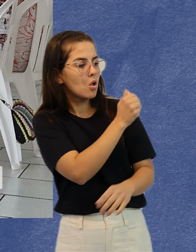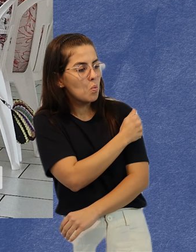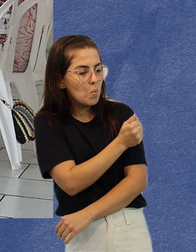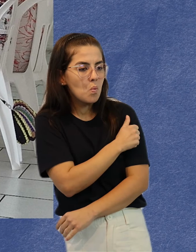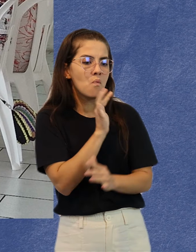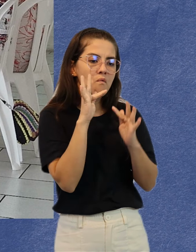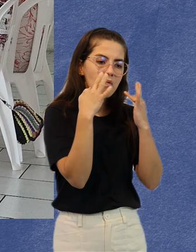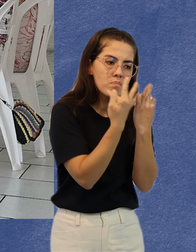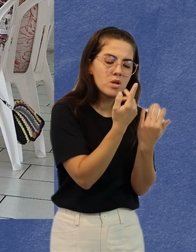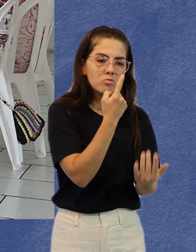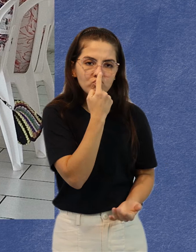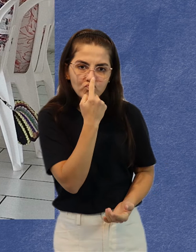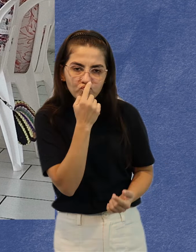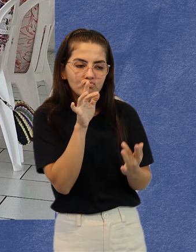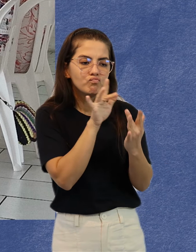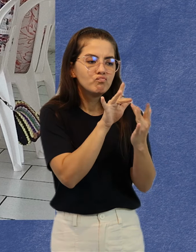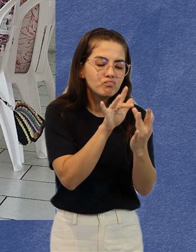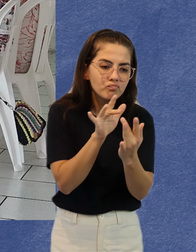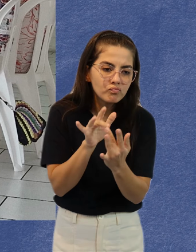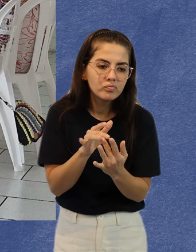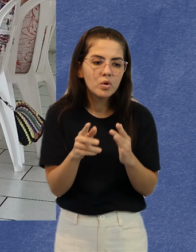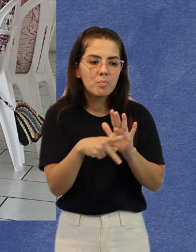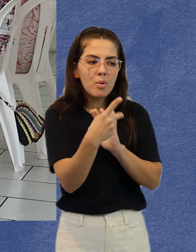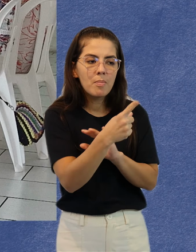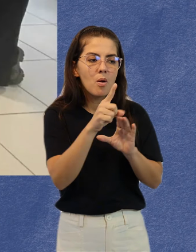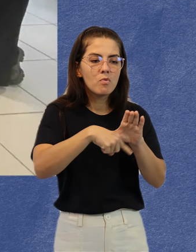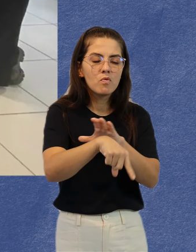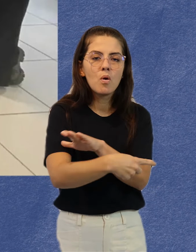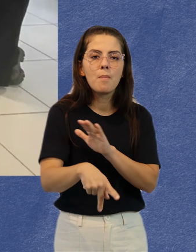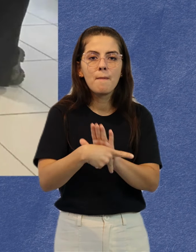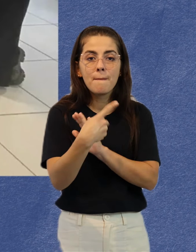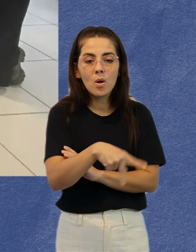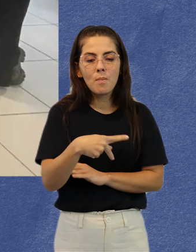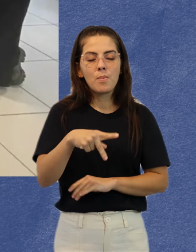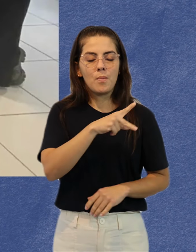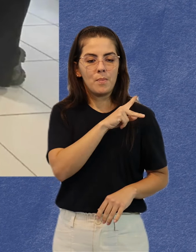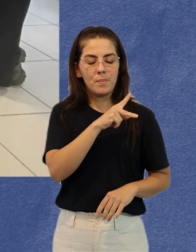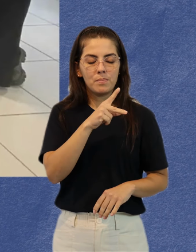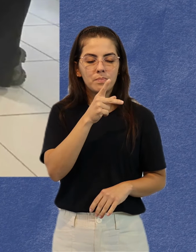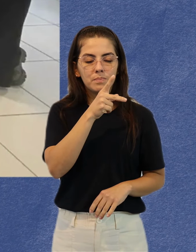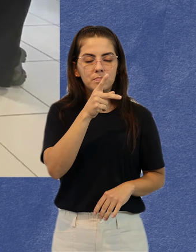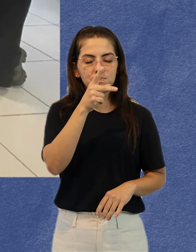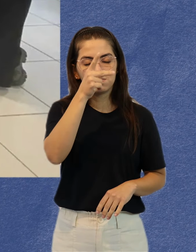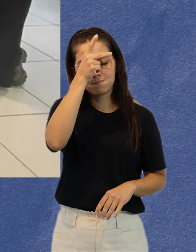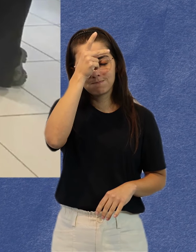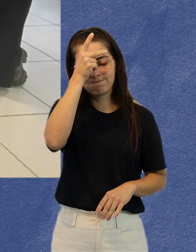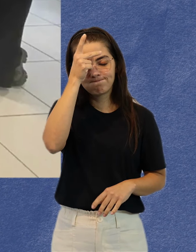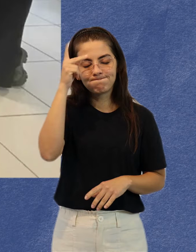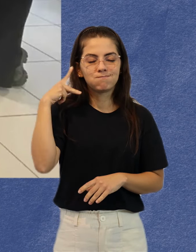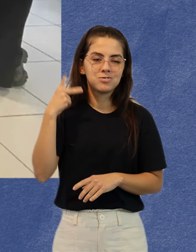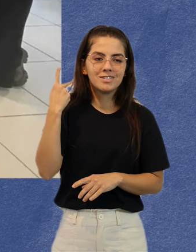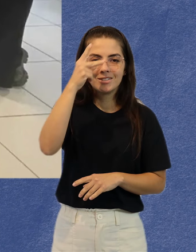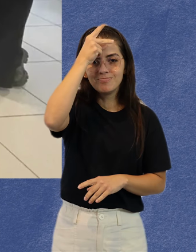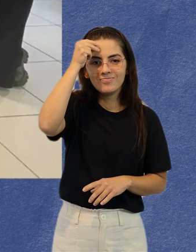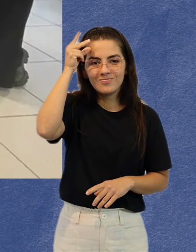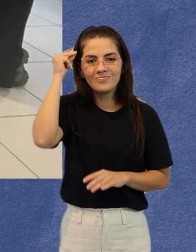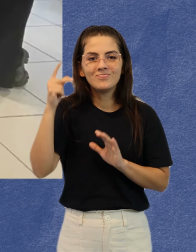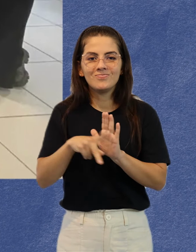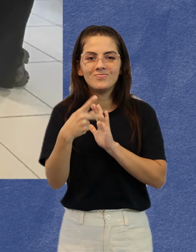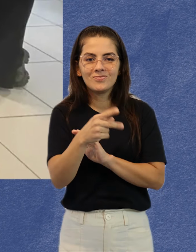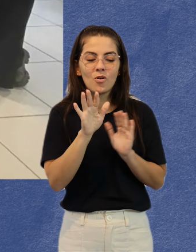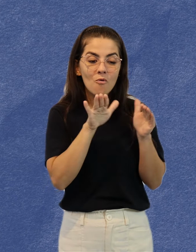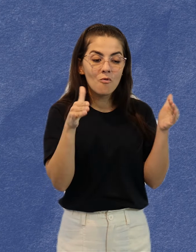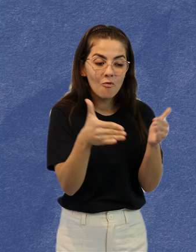as famílias, nós fomos nos aproximando cada vez mais da política pública de assistência social. E aí nós alteramos o foco,